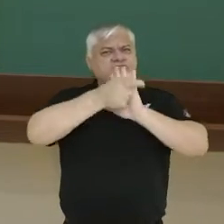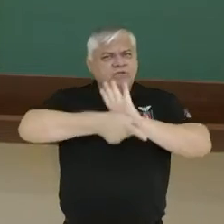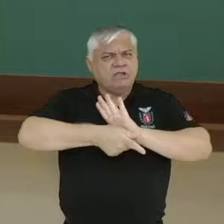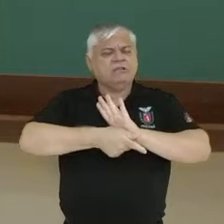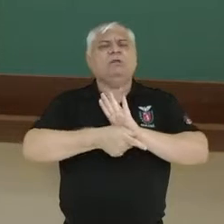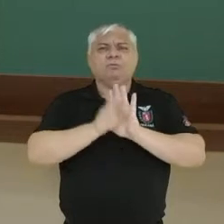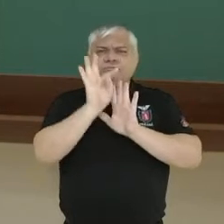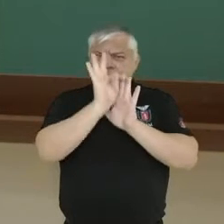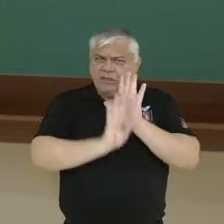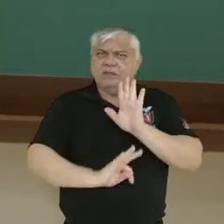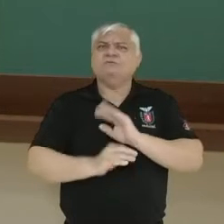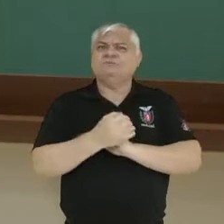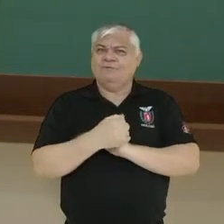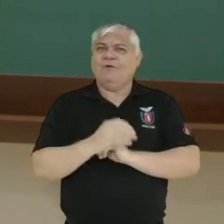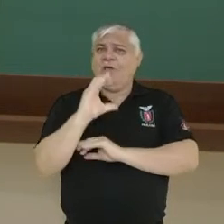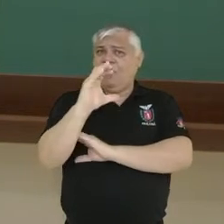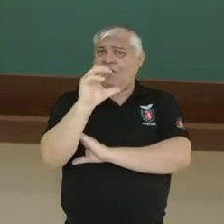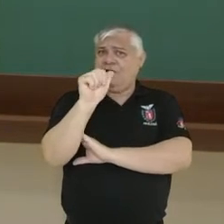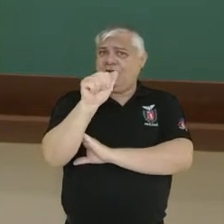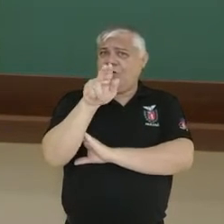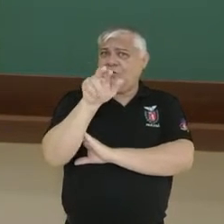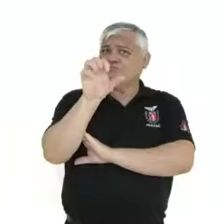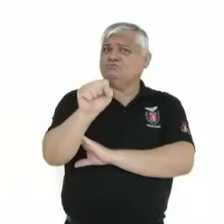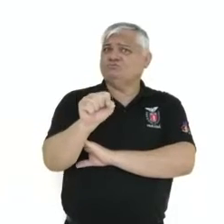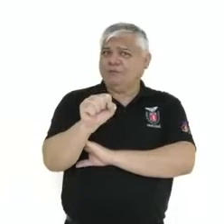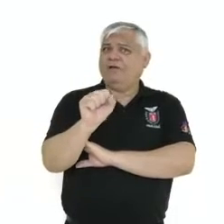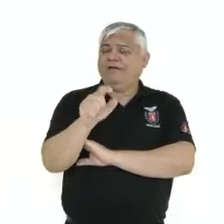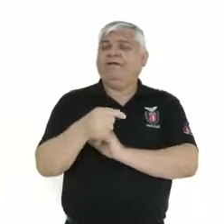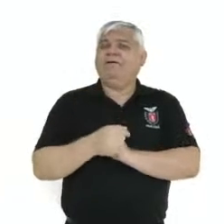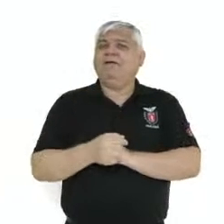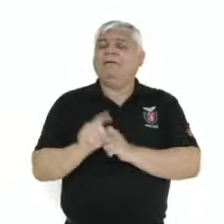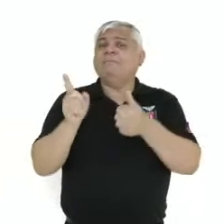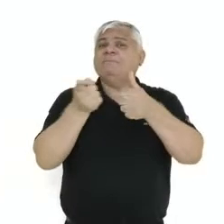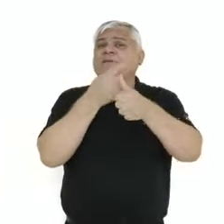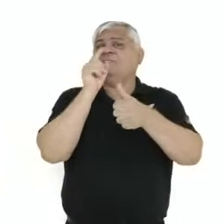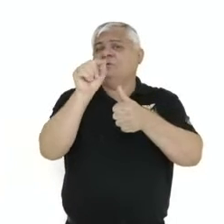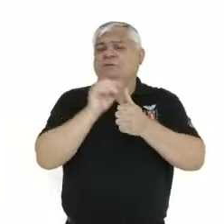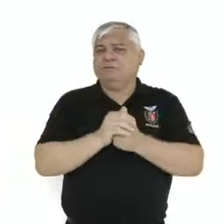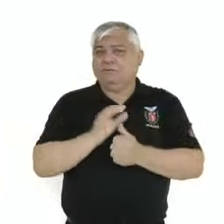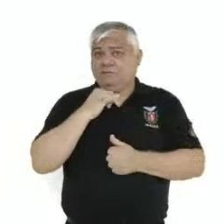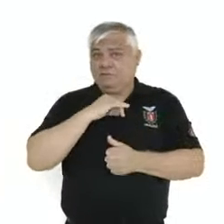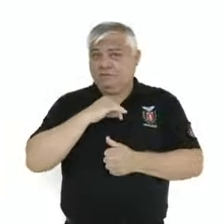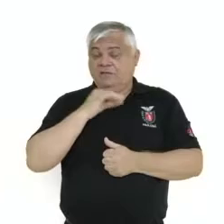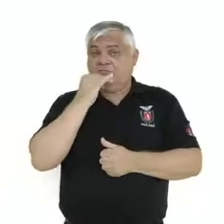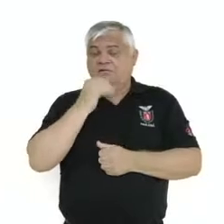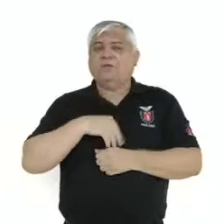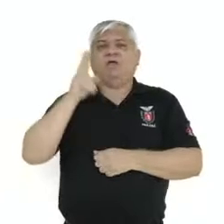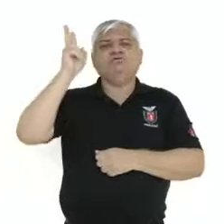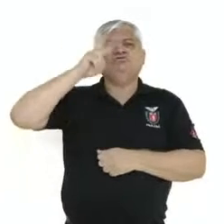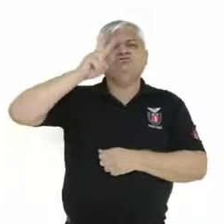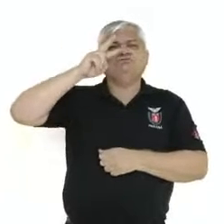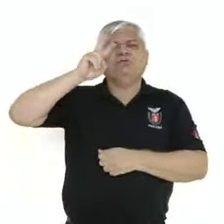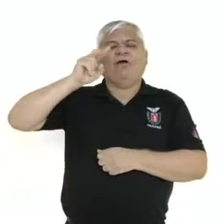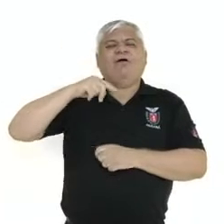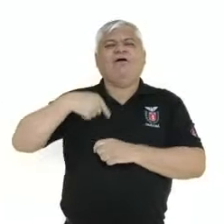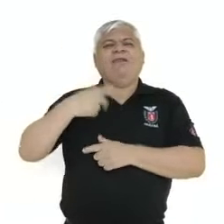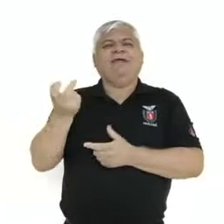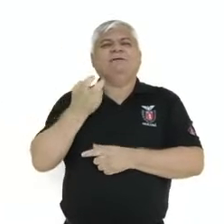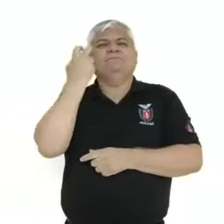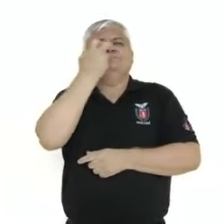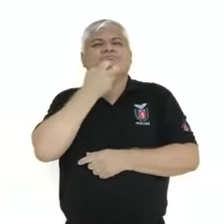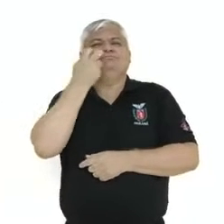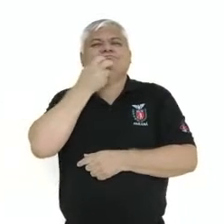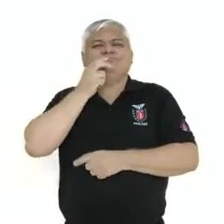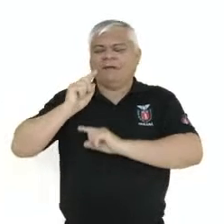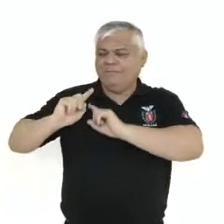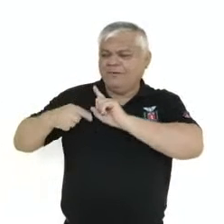chamado causo, né? Então acompanhe aqui. Primeiramente, os causos eles são histórias da tradição oral,